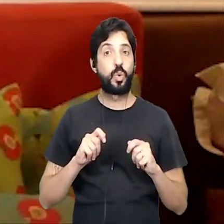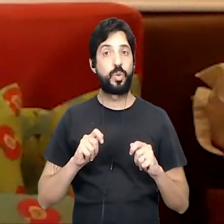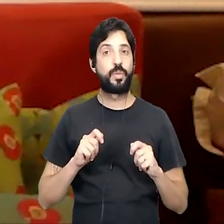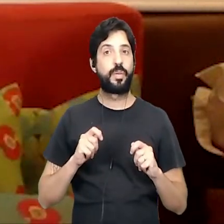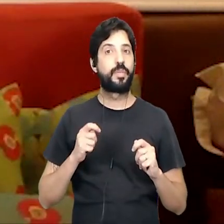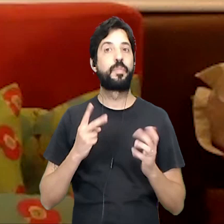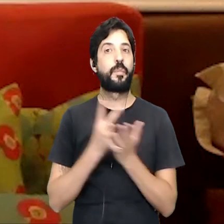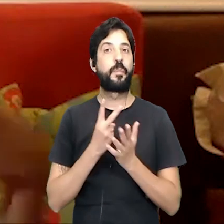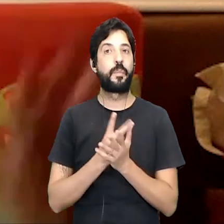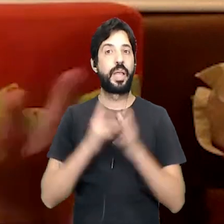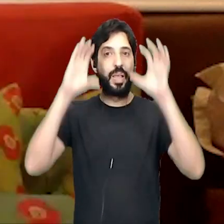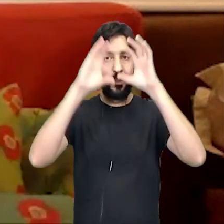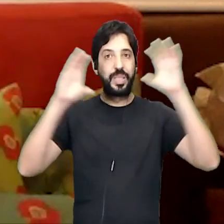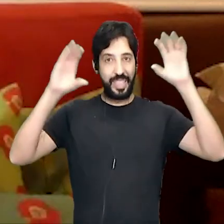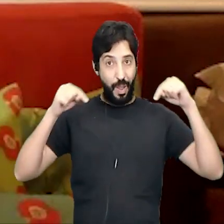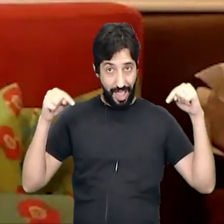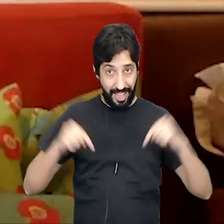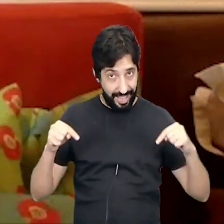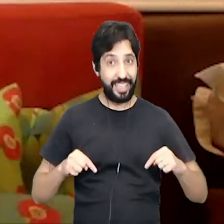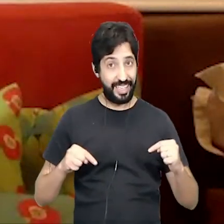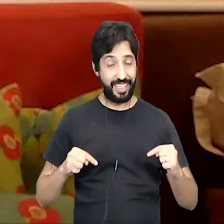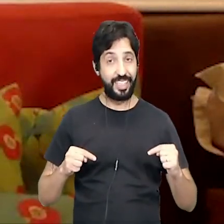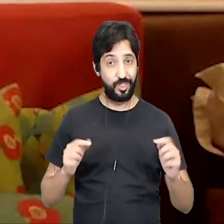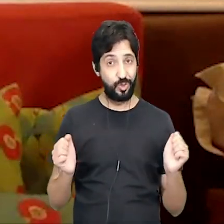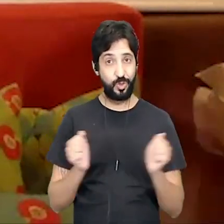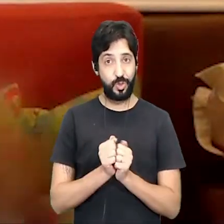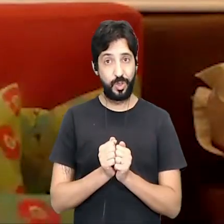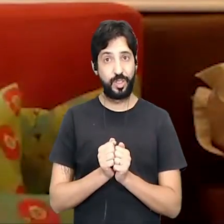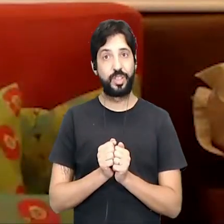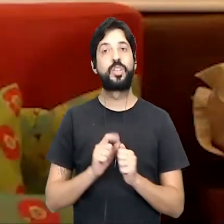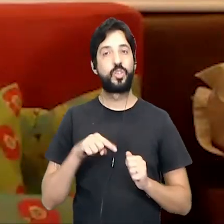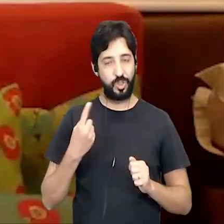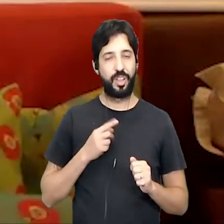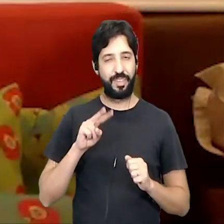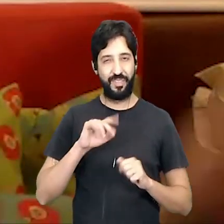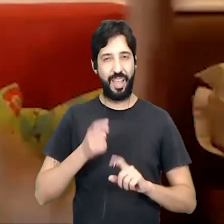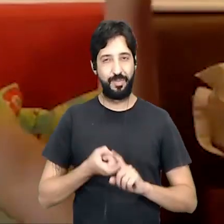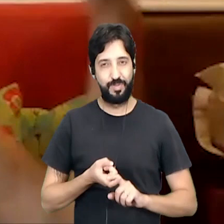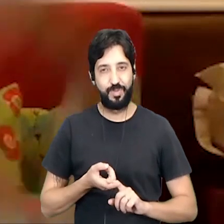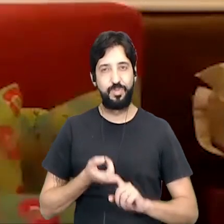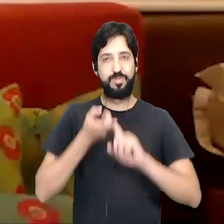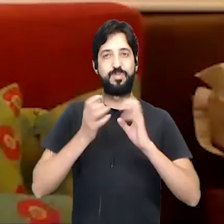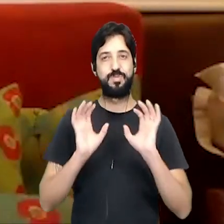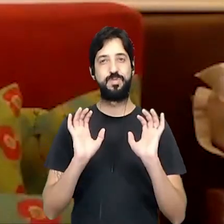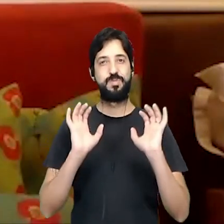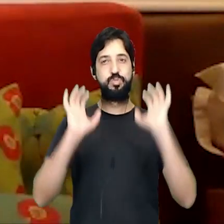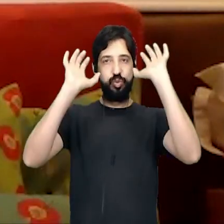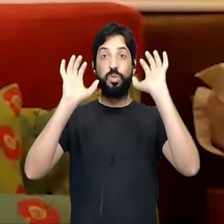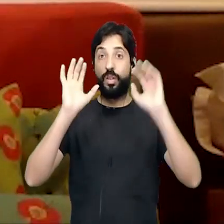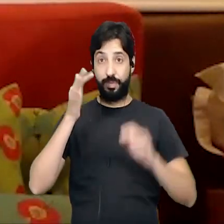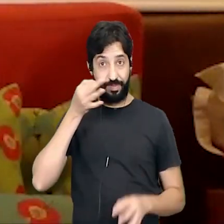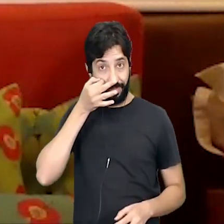a todos. Estamos todos sob o mesmo céu, esse céu é aqui e nós vamos